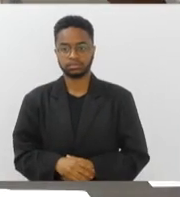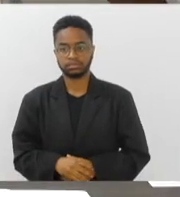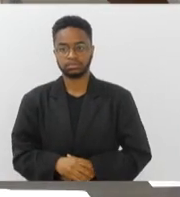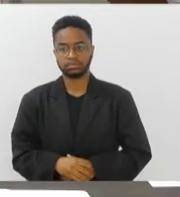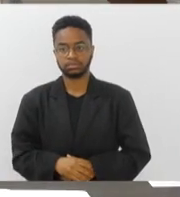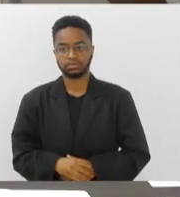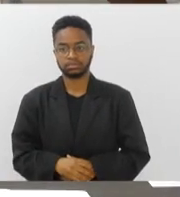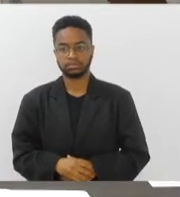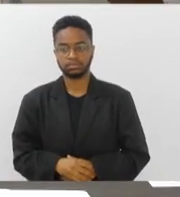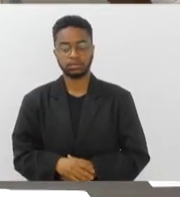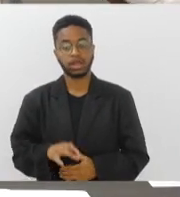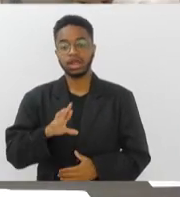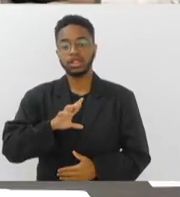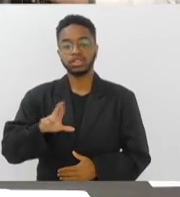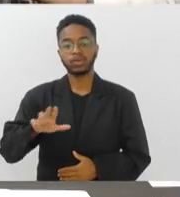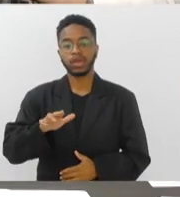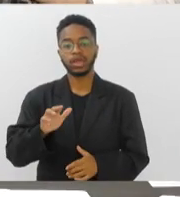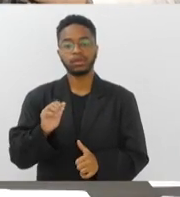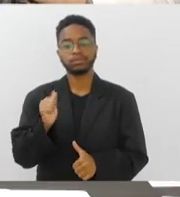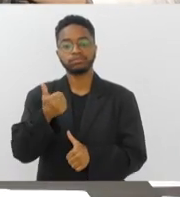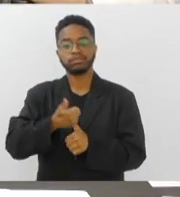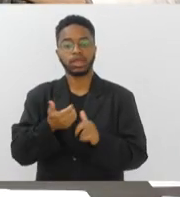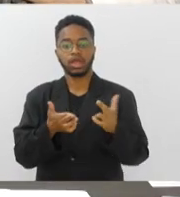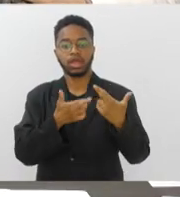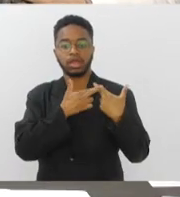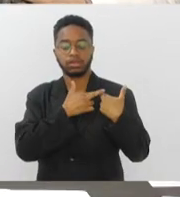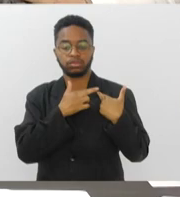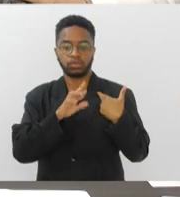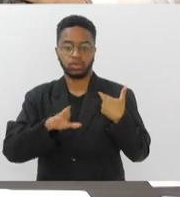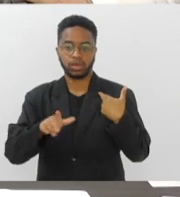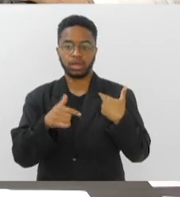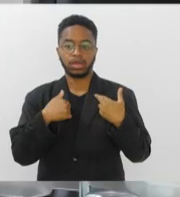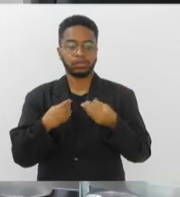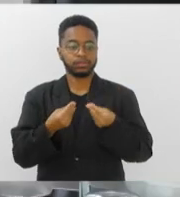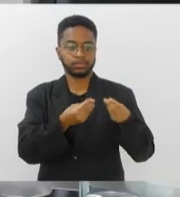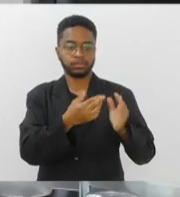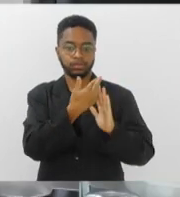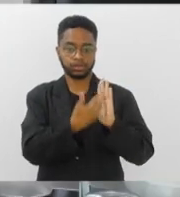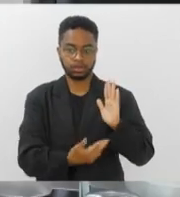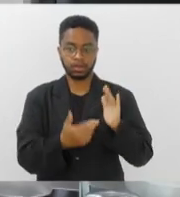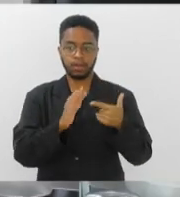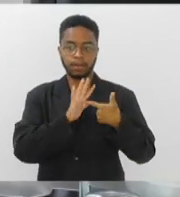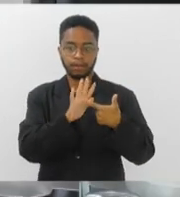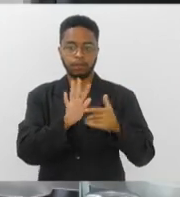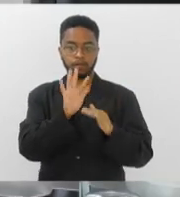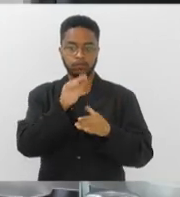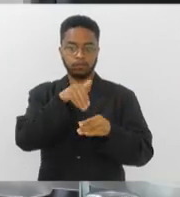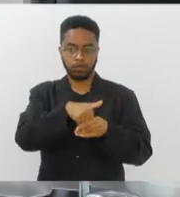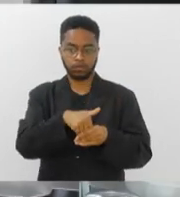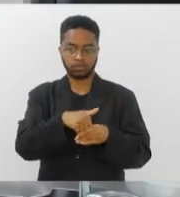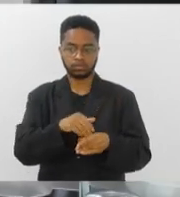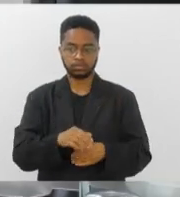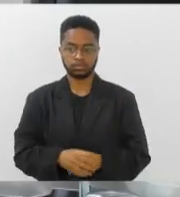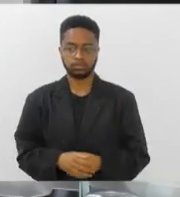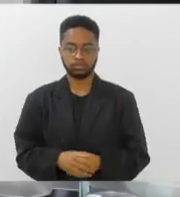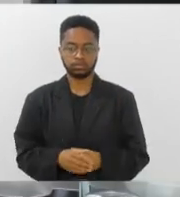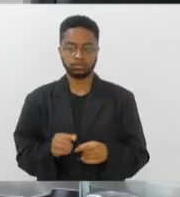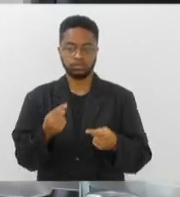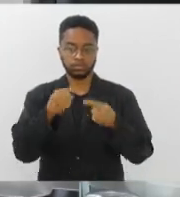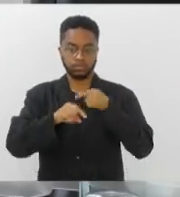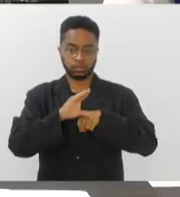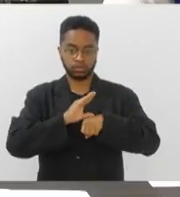Que não é vício de iniciativa. Vamos passar a relatoria para o deputado Luiz Paulo, que apresenta o voto pela